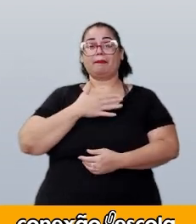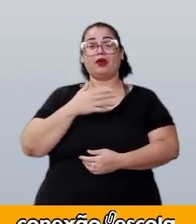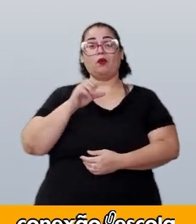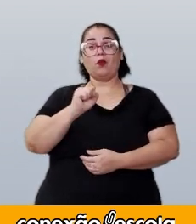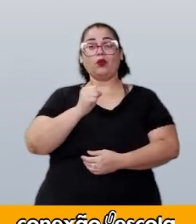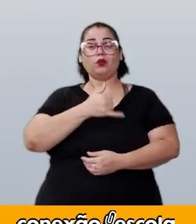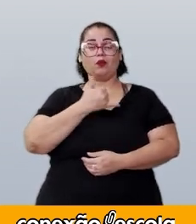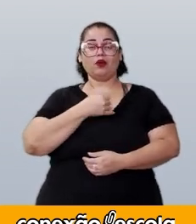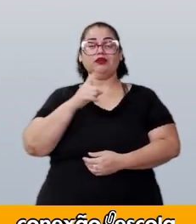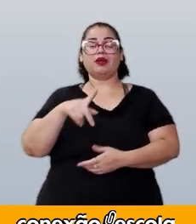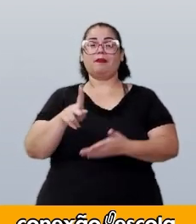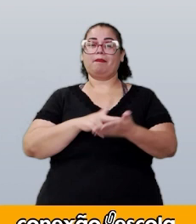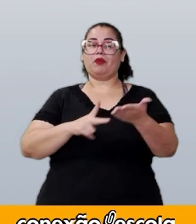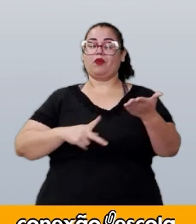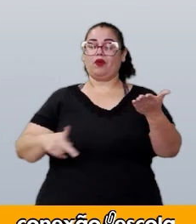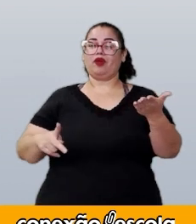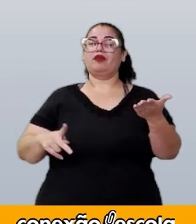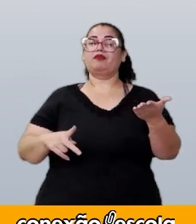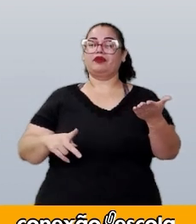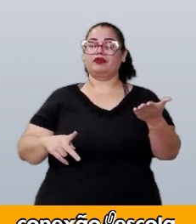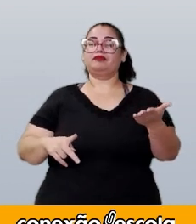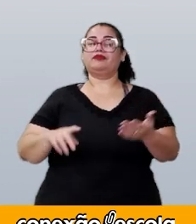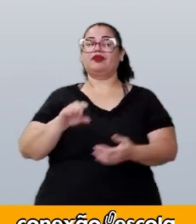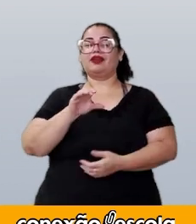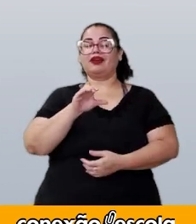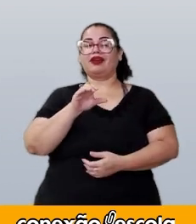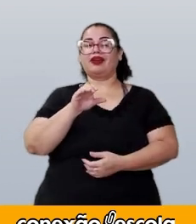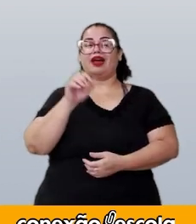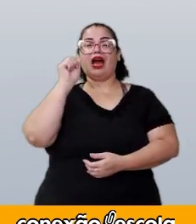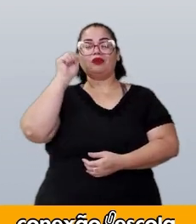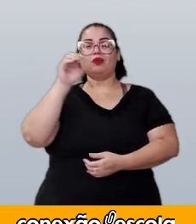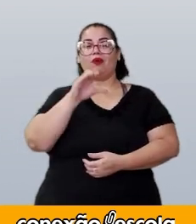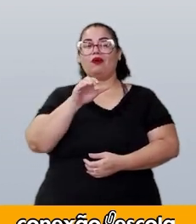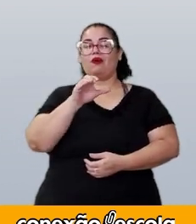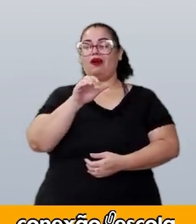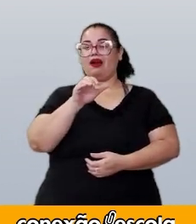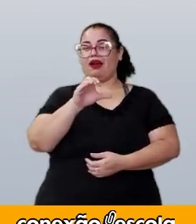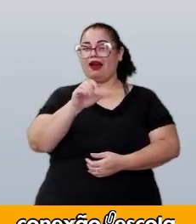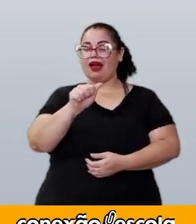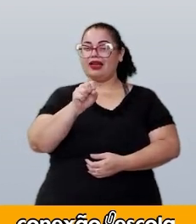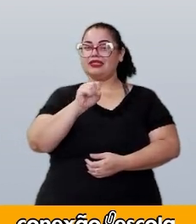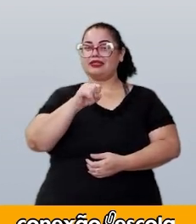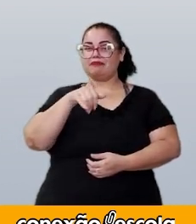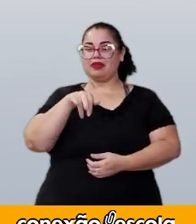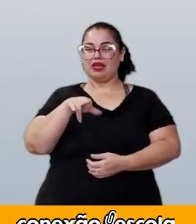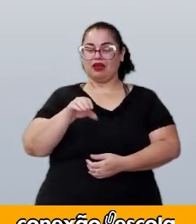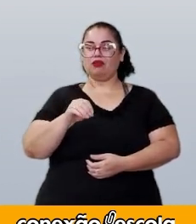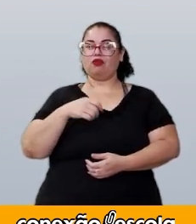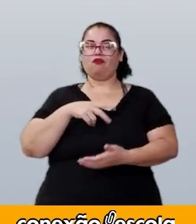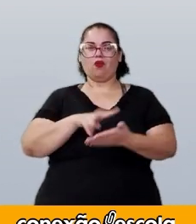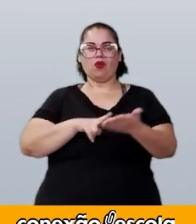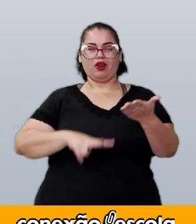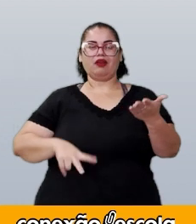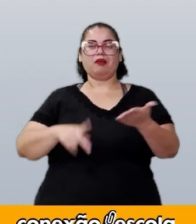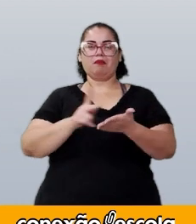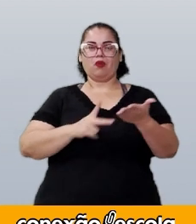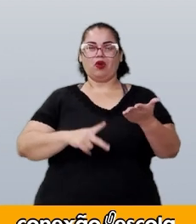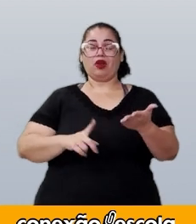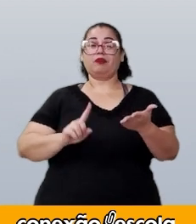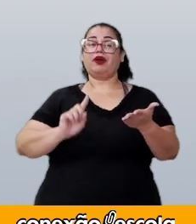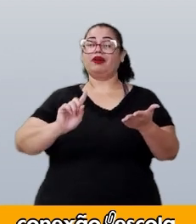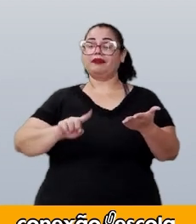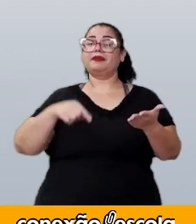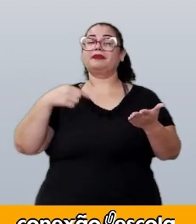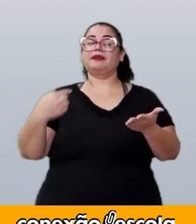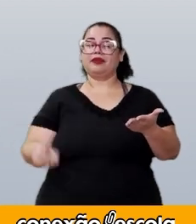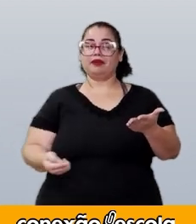um poema do poeta brasileiro Casimiro de Abreu. Eu vou ler esse poema, em